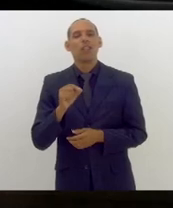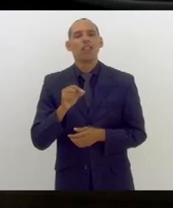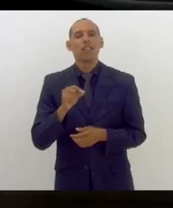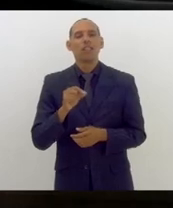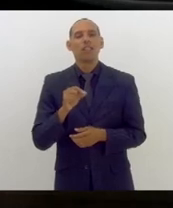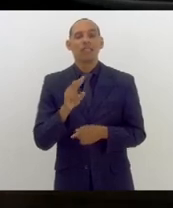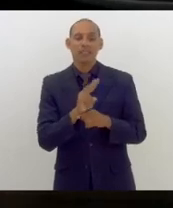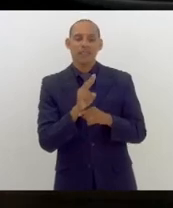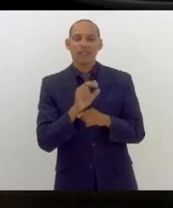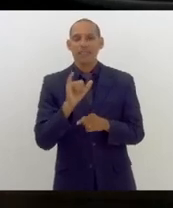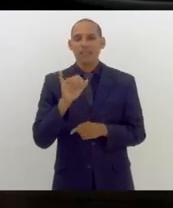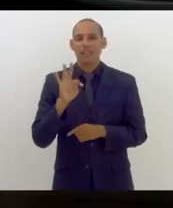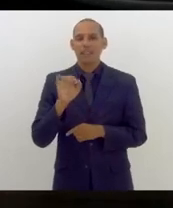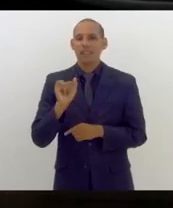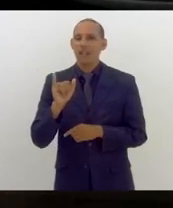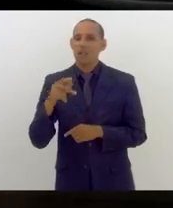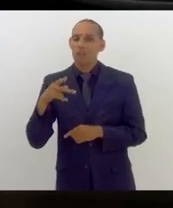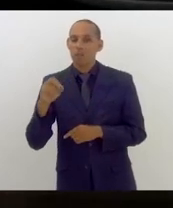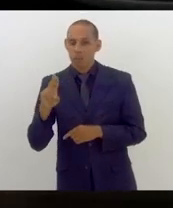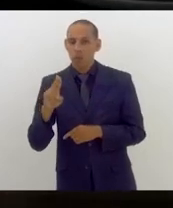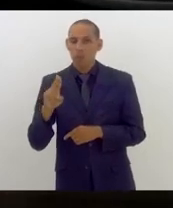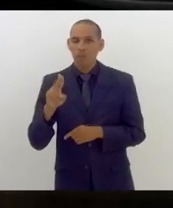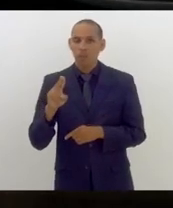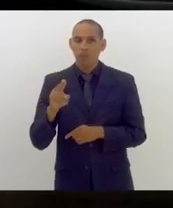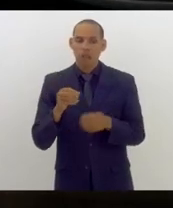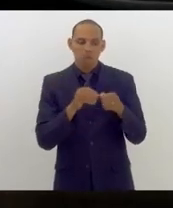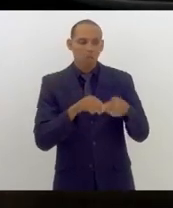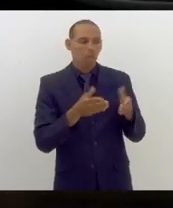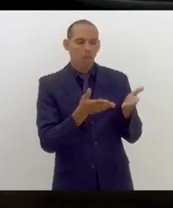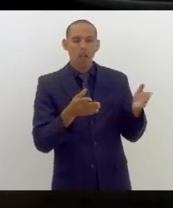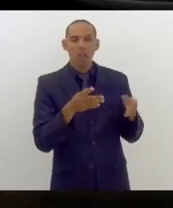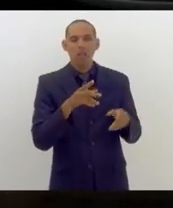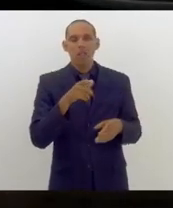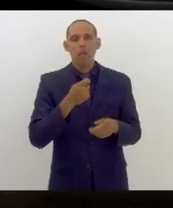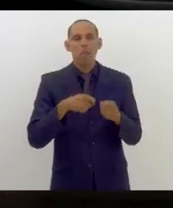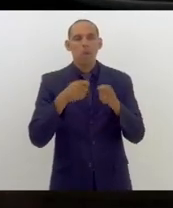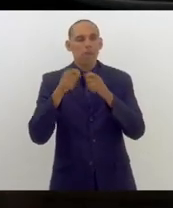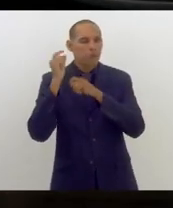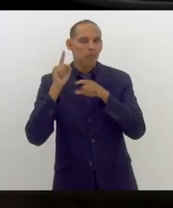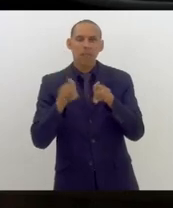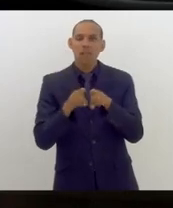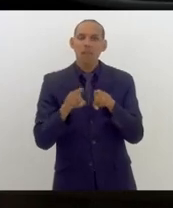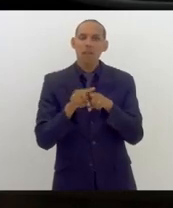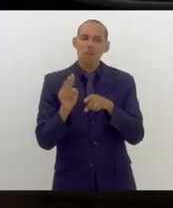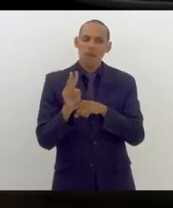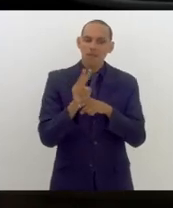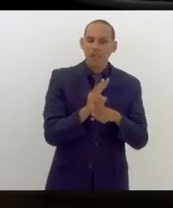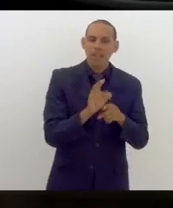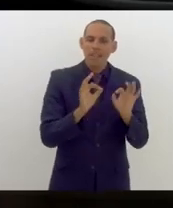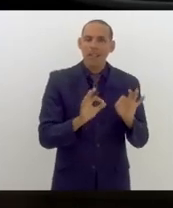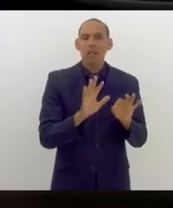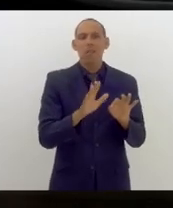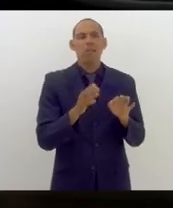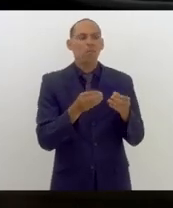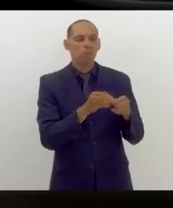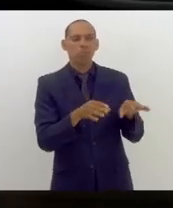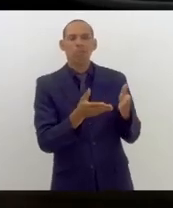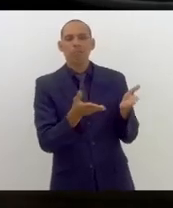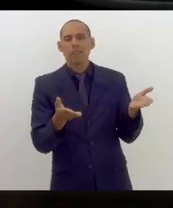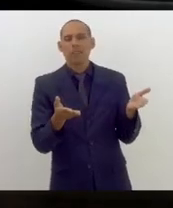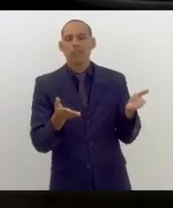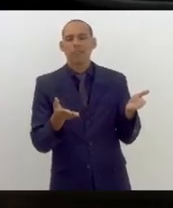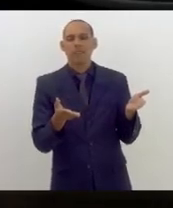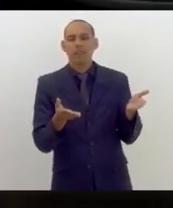Itaipu que prejudica o pescador porque era para proteger e começou a correr atrás para prejudicar o pescador entendeu então mas o que acontece lá